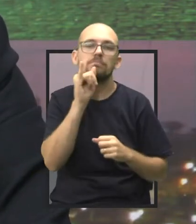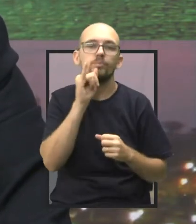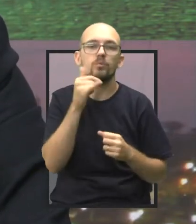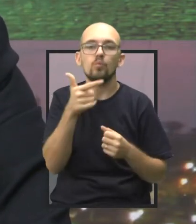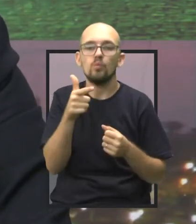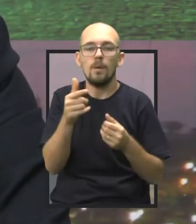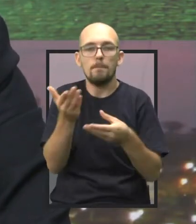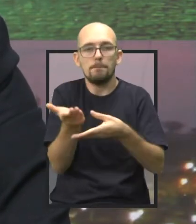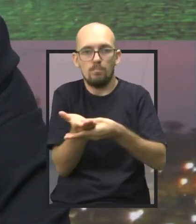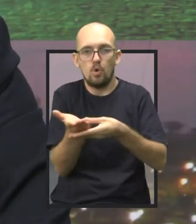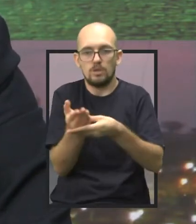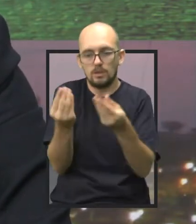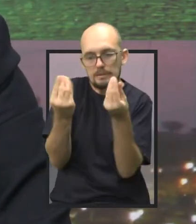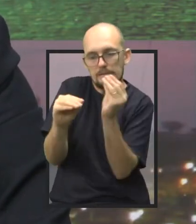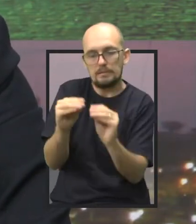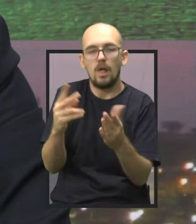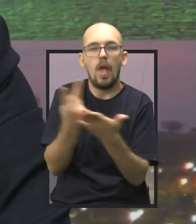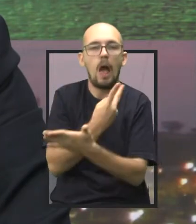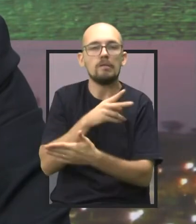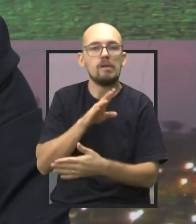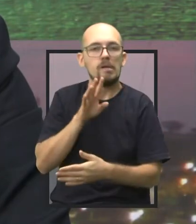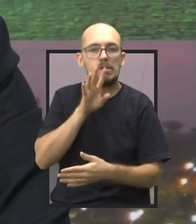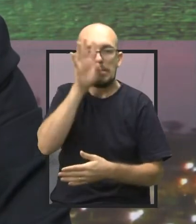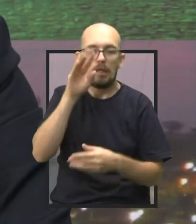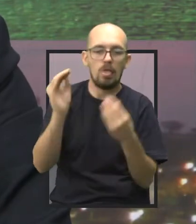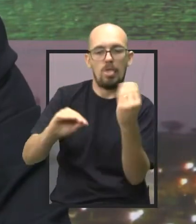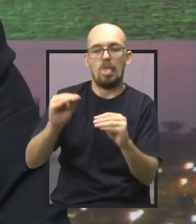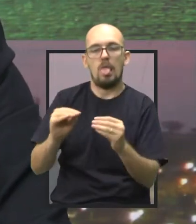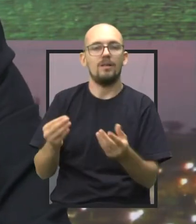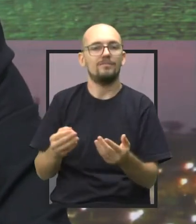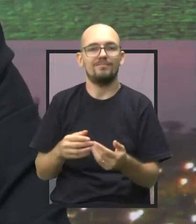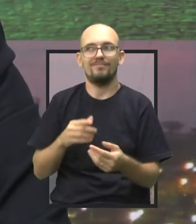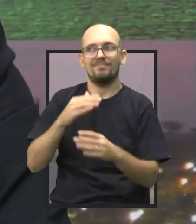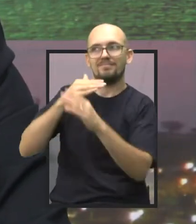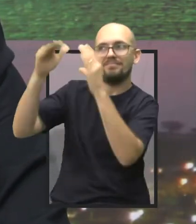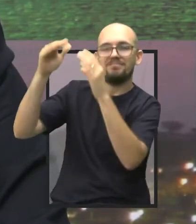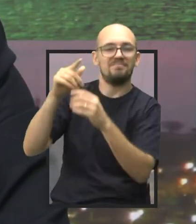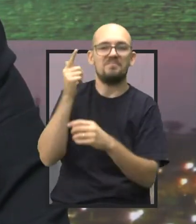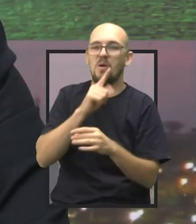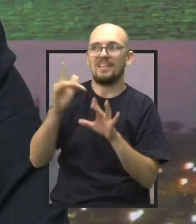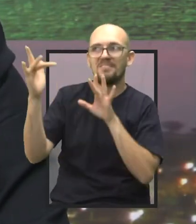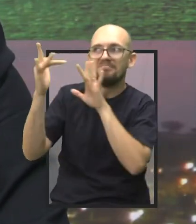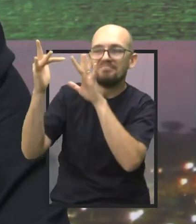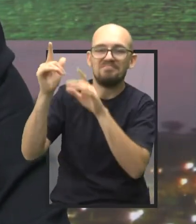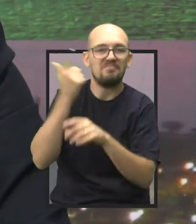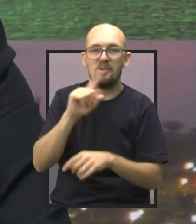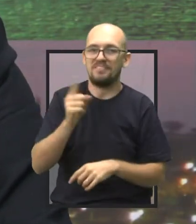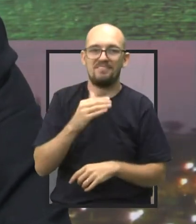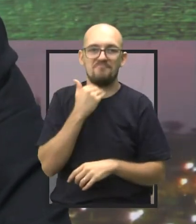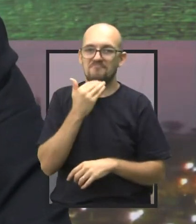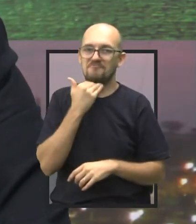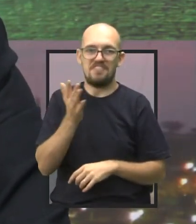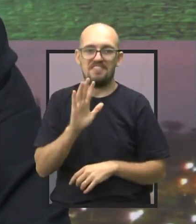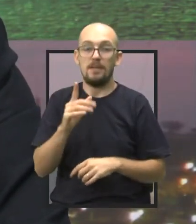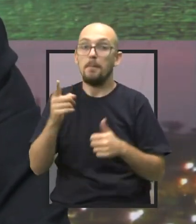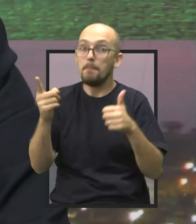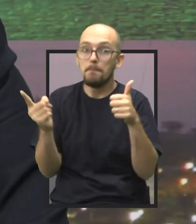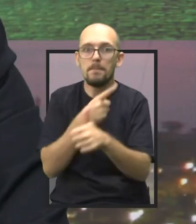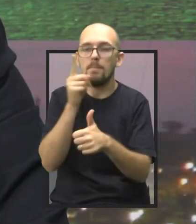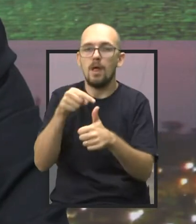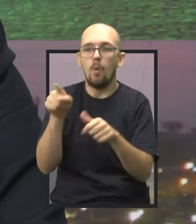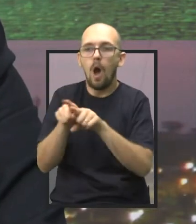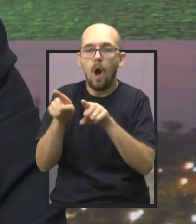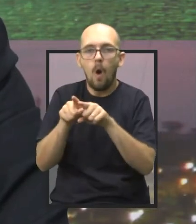um bom processo e você não tem uma boa técnica, você não consegue viabilizar o empreendimento, né? Certo. Então, o empreendimento, ele tem que